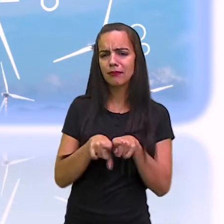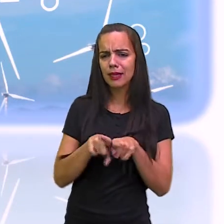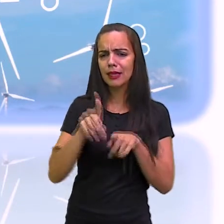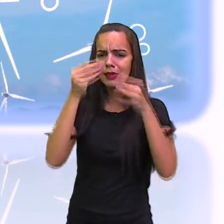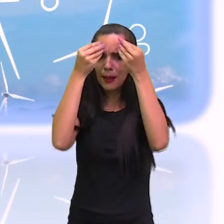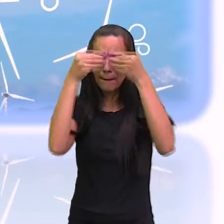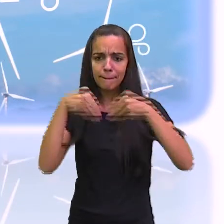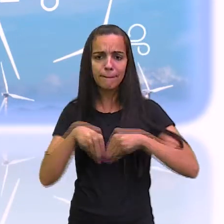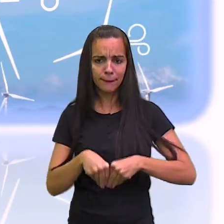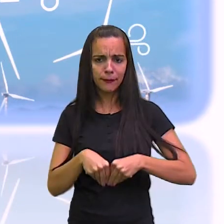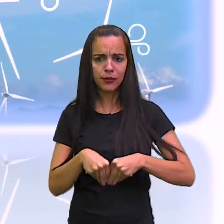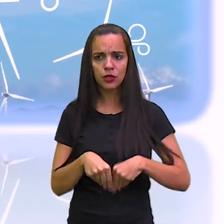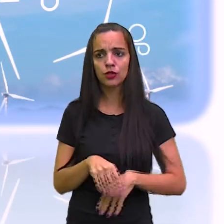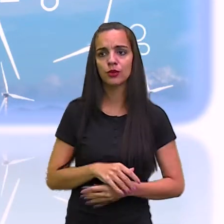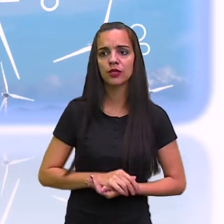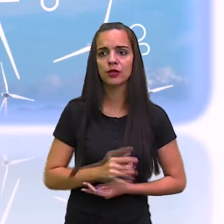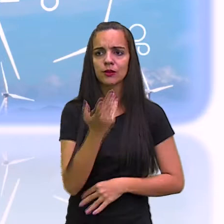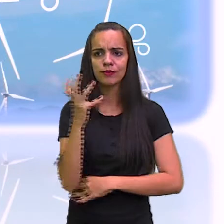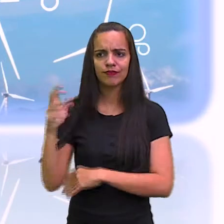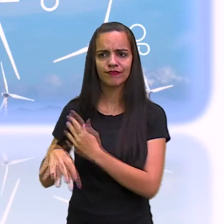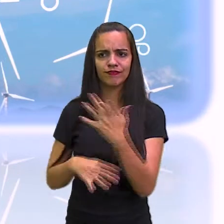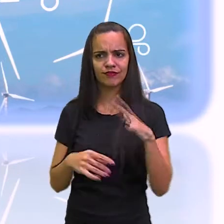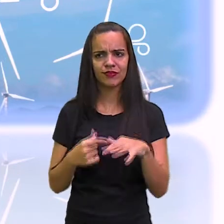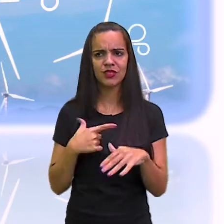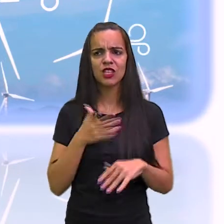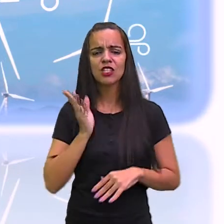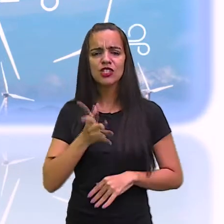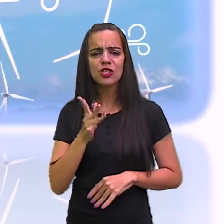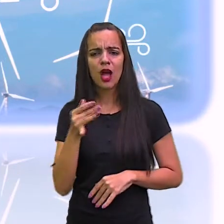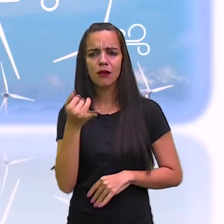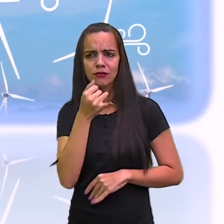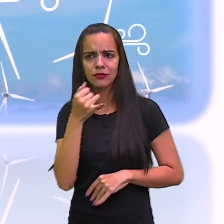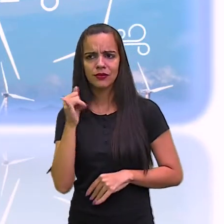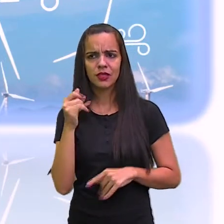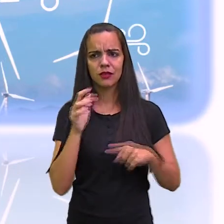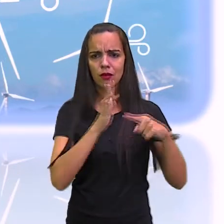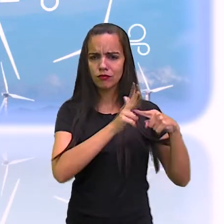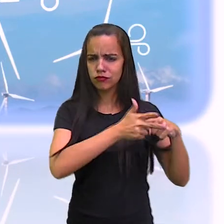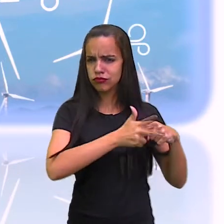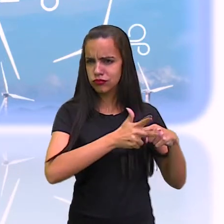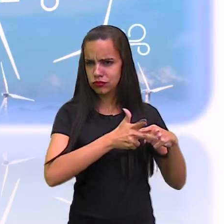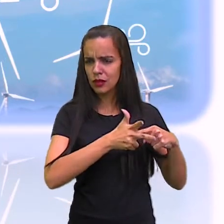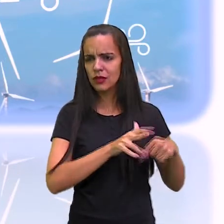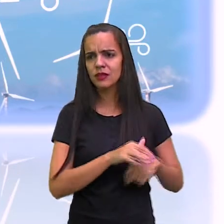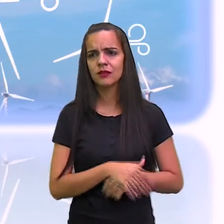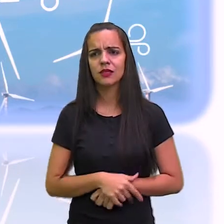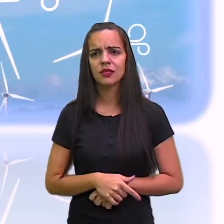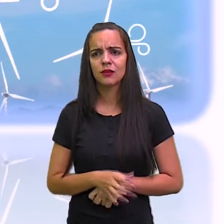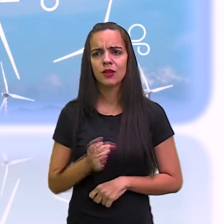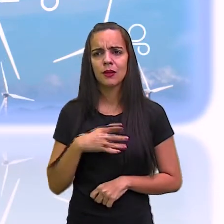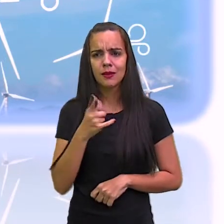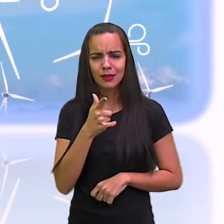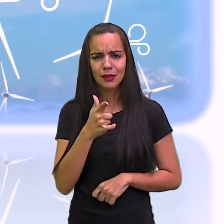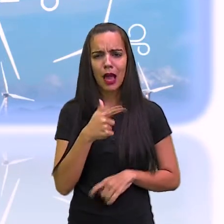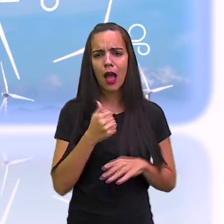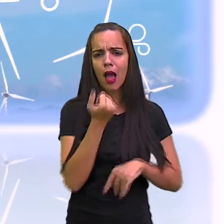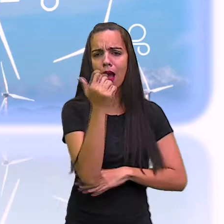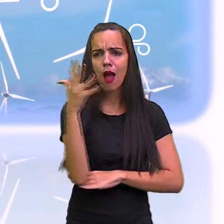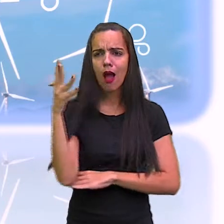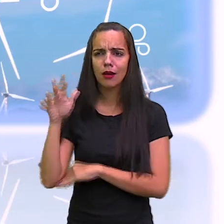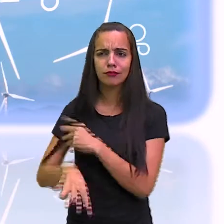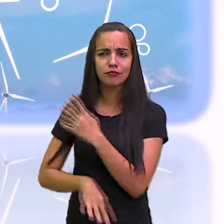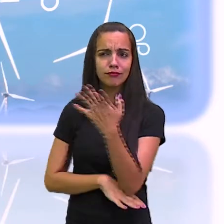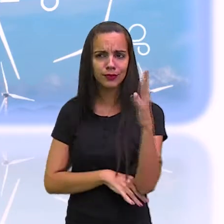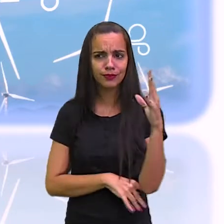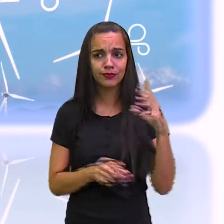Será que no Brasil já existe energia eólica? Olha só, A exploração comercial da